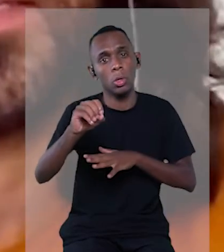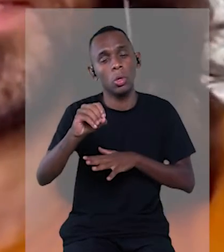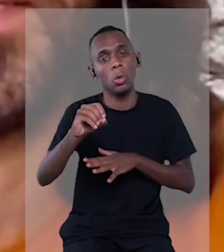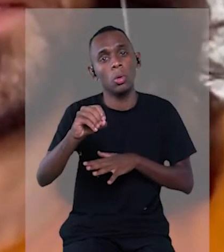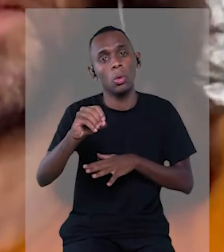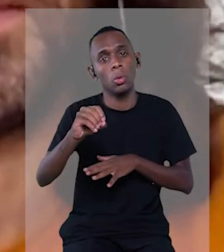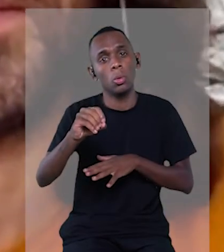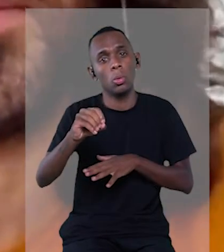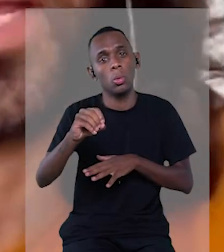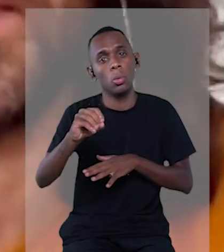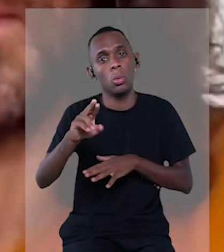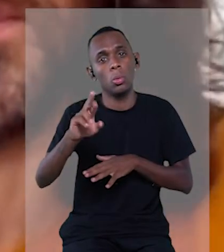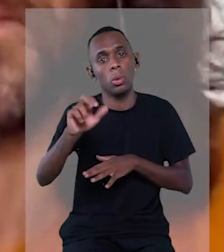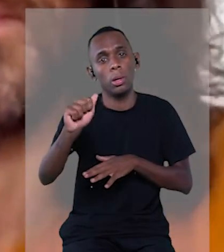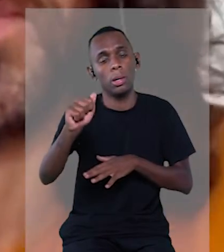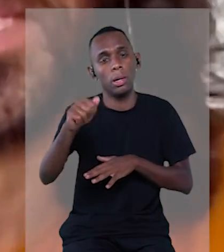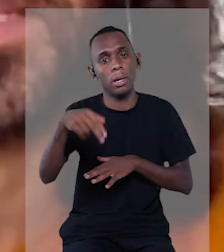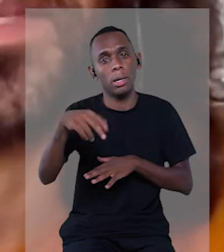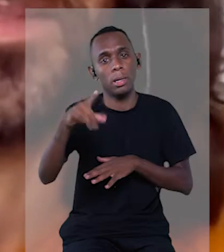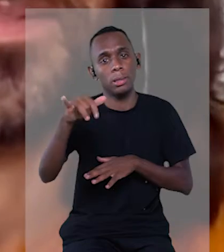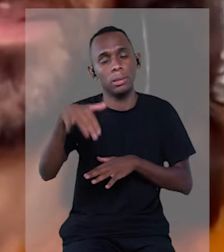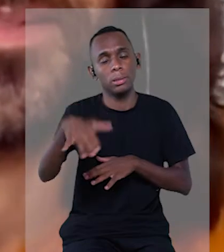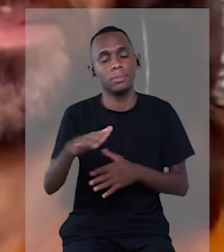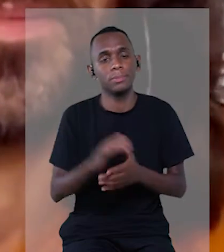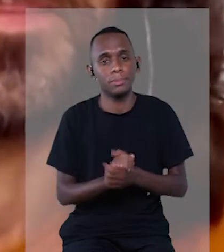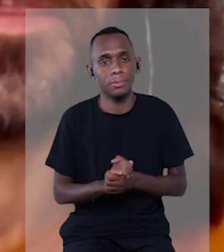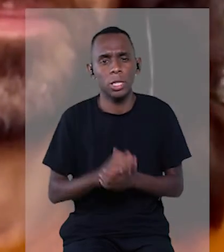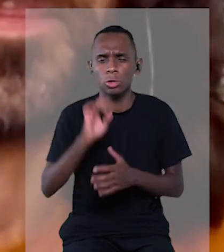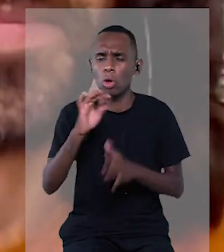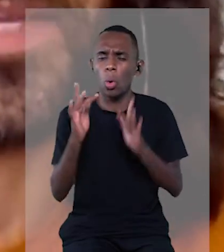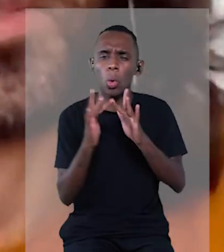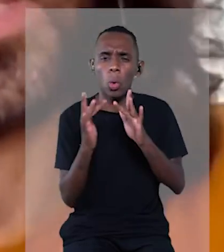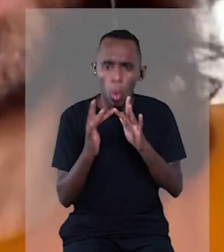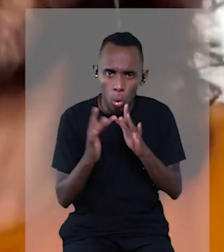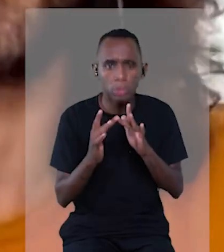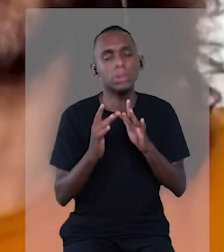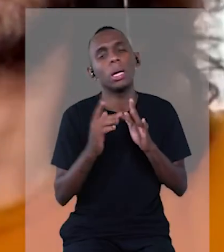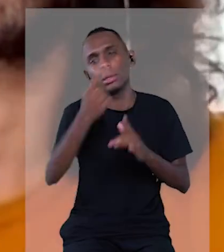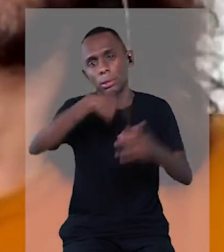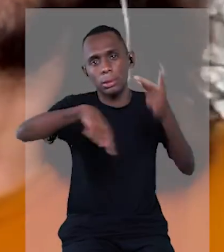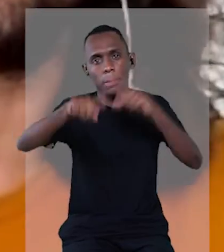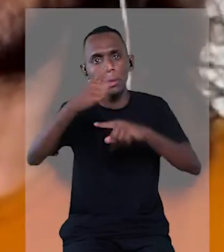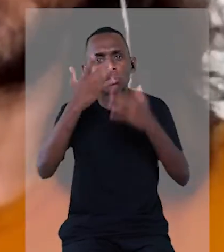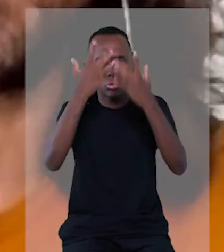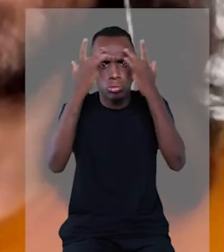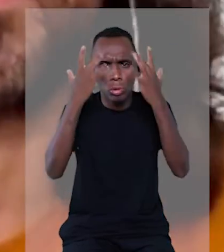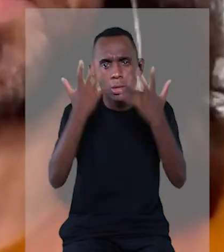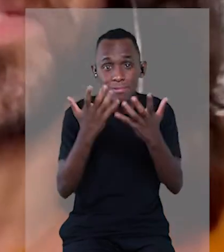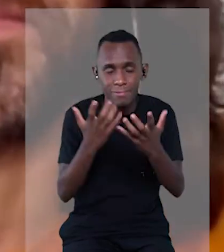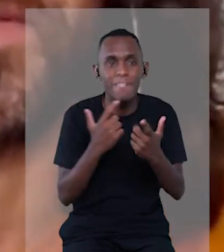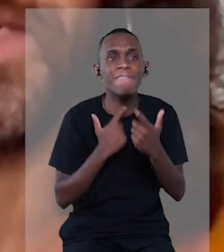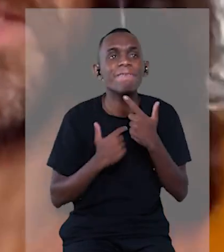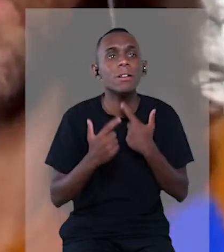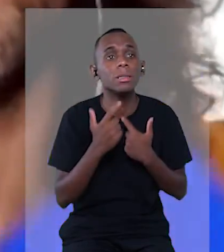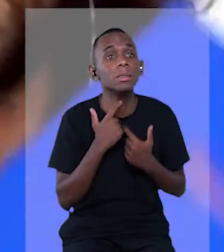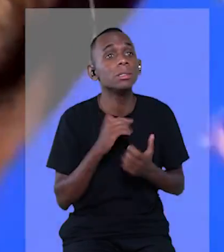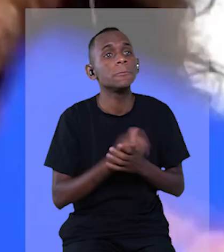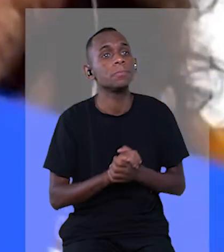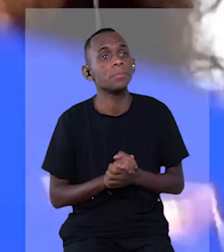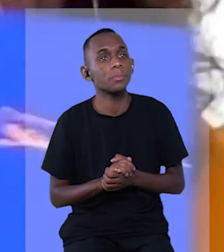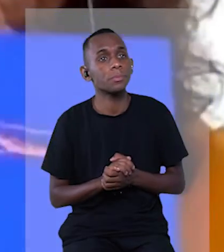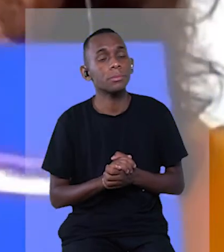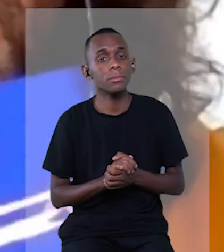@Loraidan e Loraidan, todas as redes. É só entrar em contato, quem tiver interesse, comprar o Escafandrista.